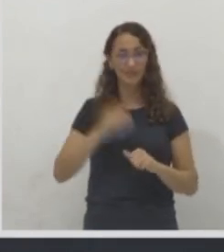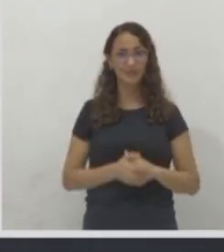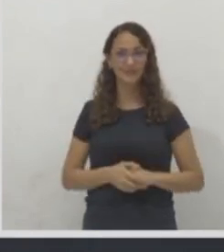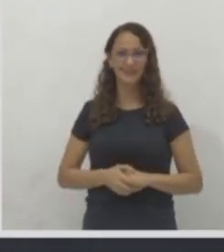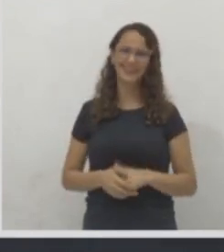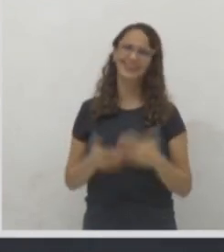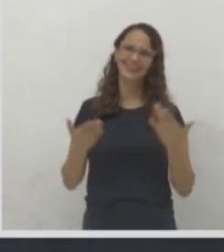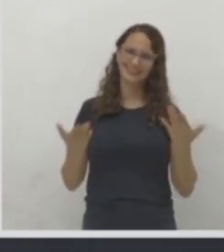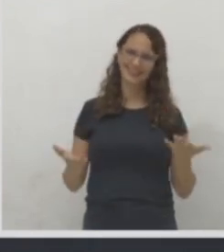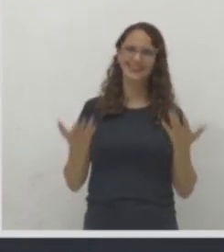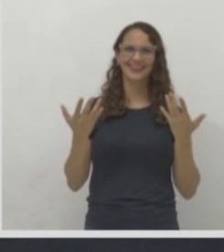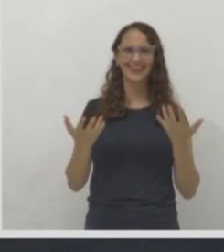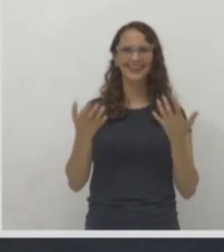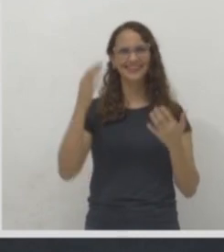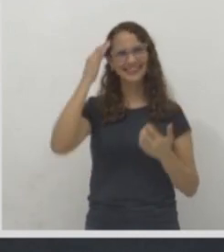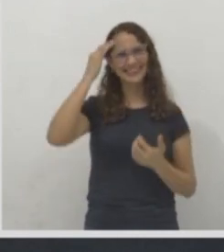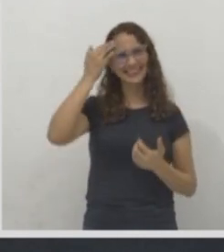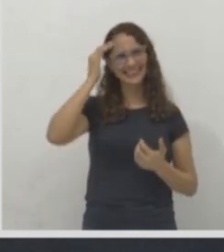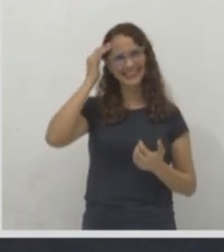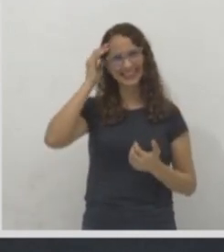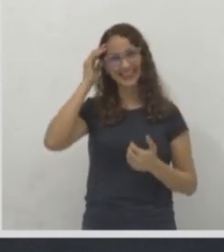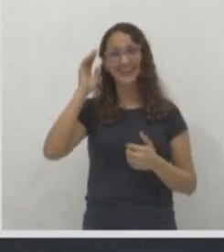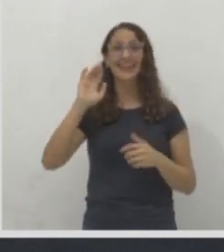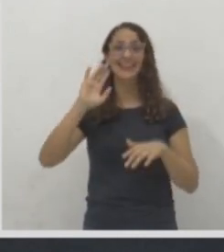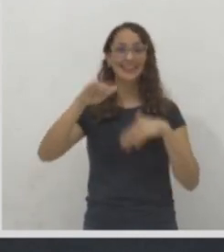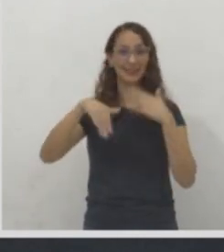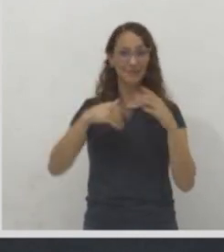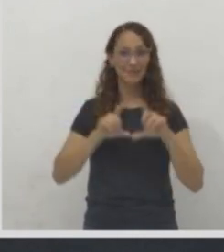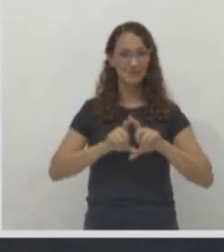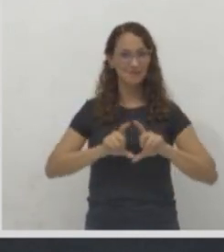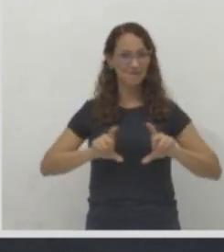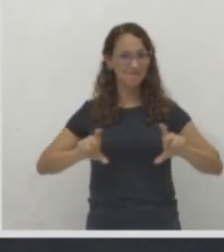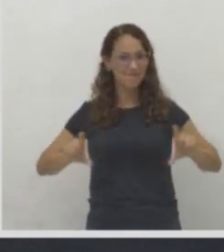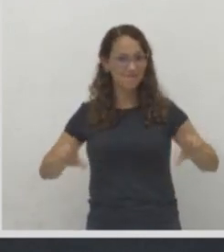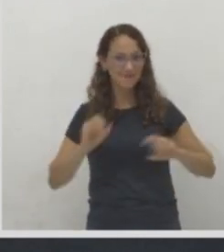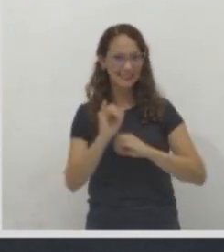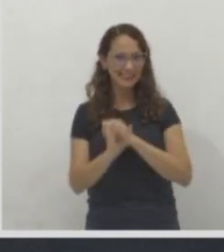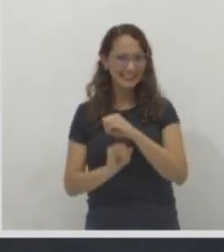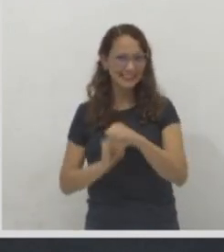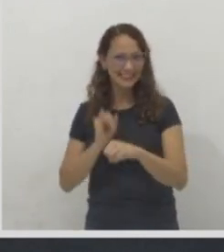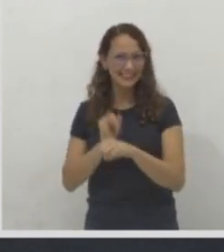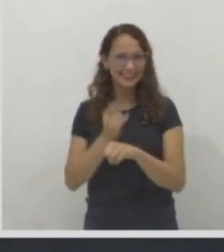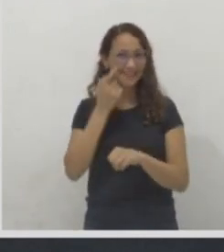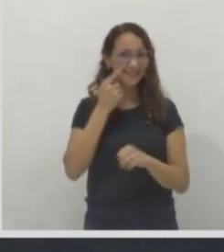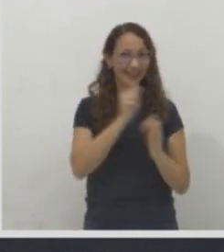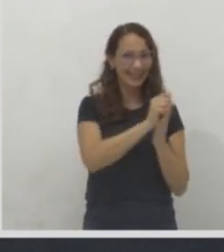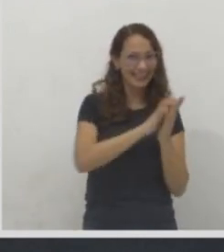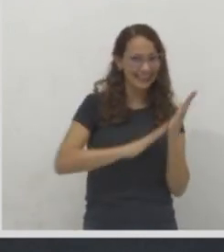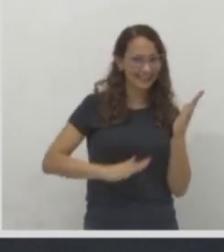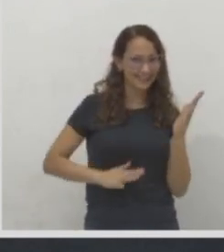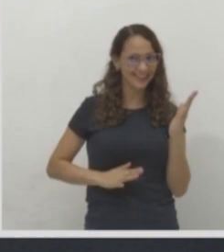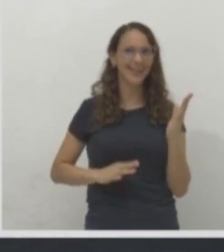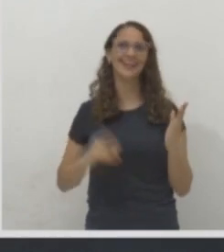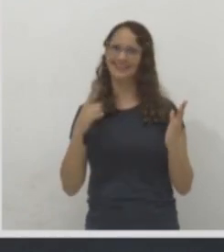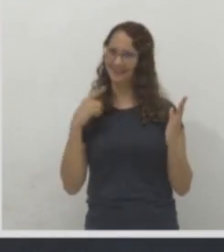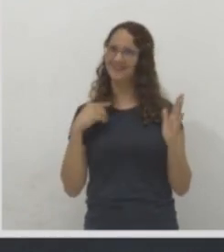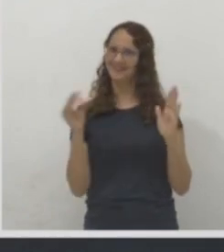tenham compreendido. Vão até o blog para verificar a atividade que vai estar lá a respeito desse